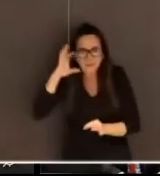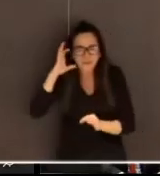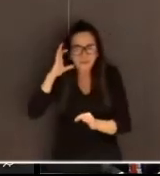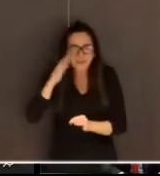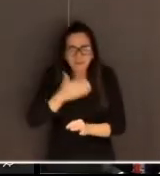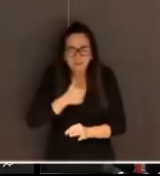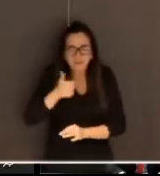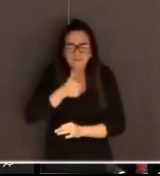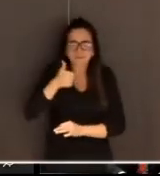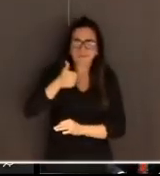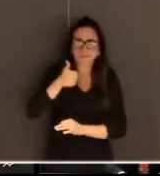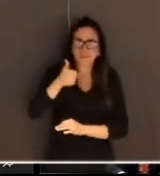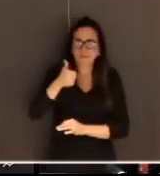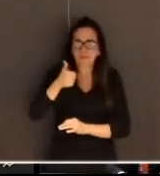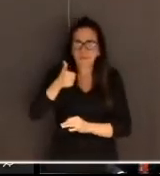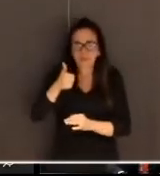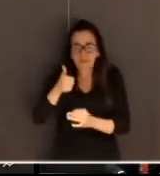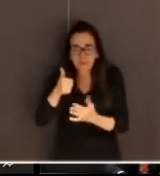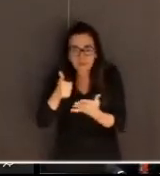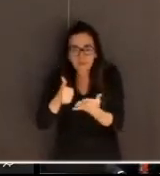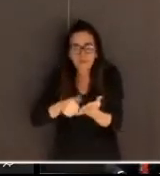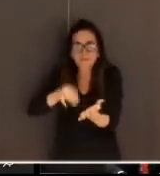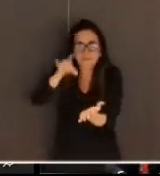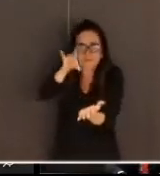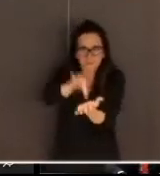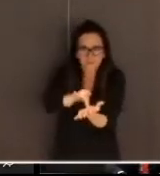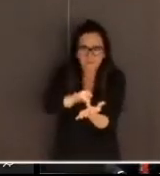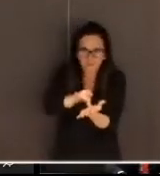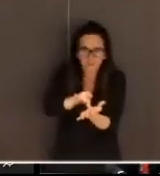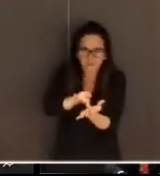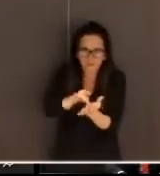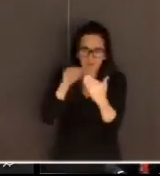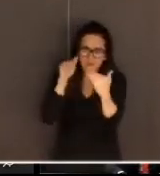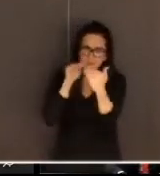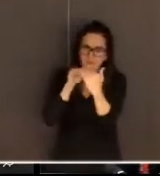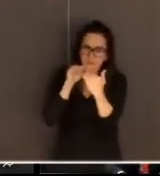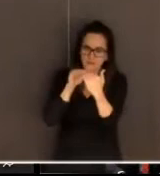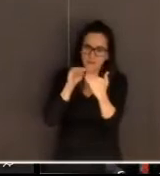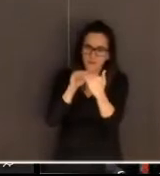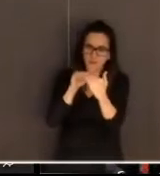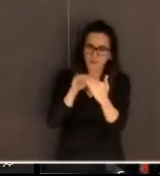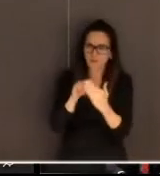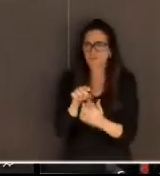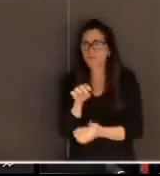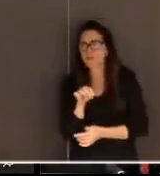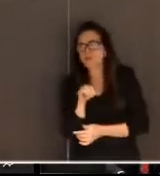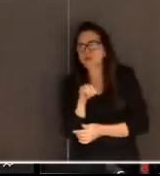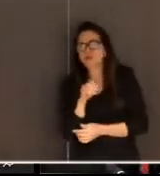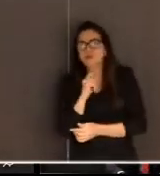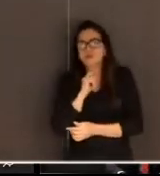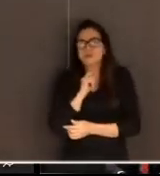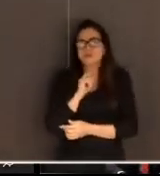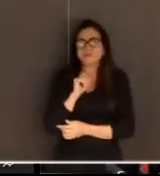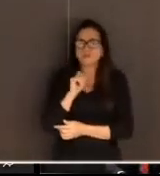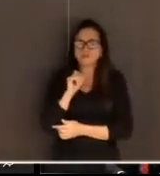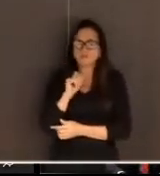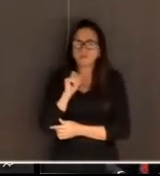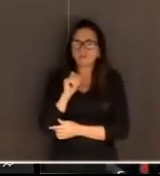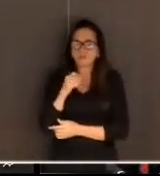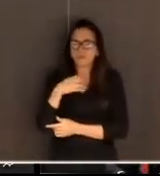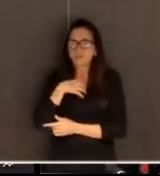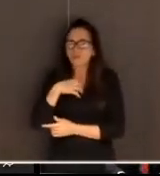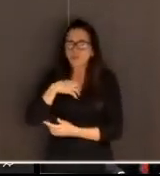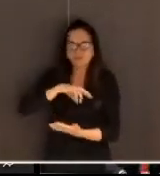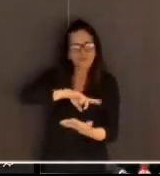decisão, aquela que corresponda àquilo que realmente ocorreu. Só que para isso nós temos modelos diversos, e é essa